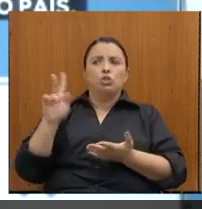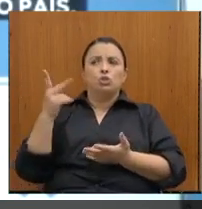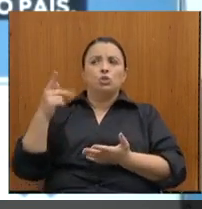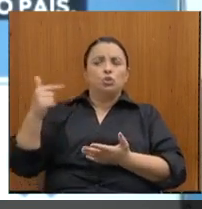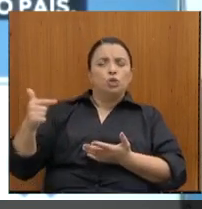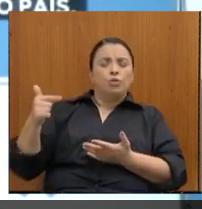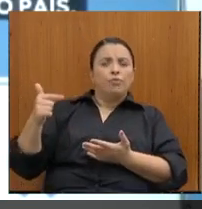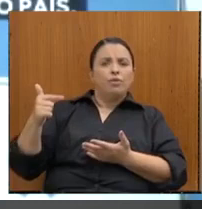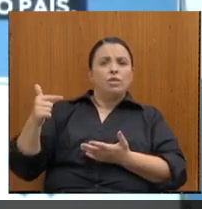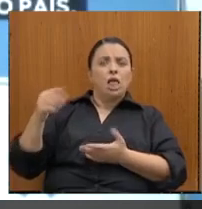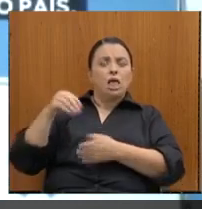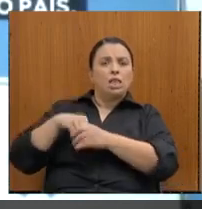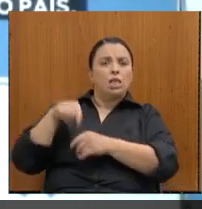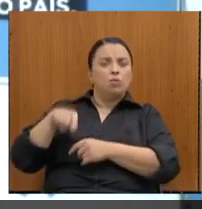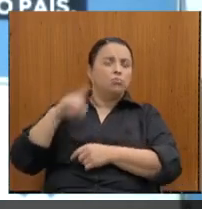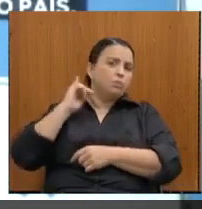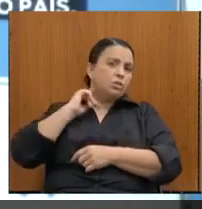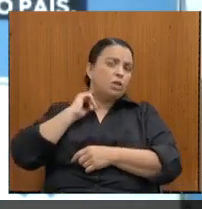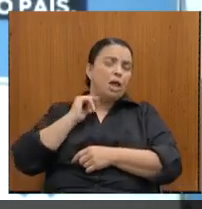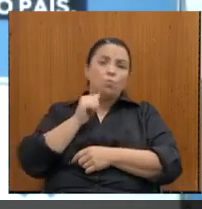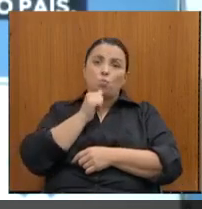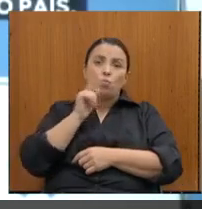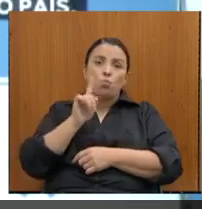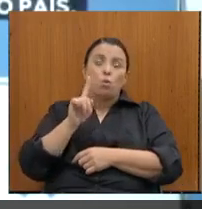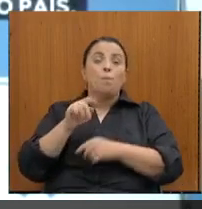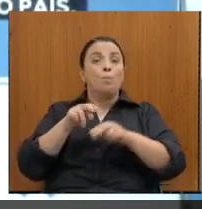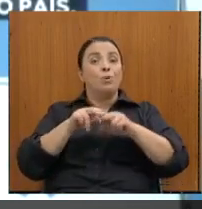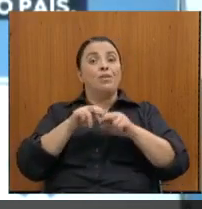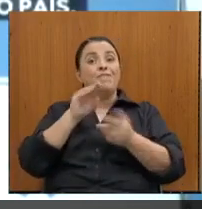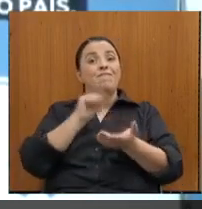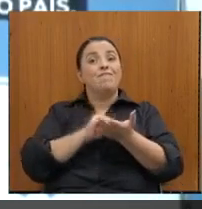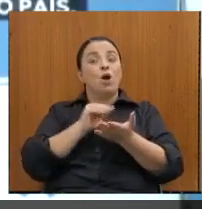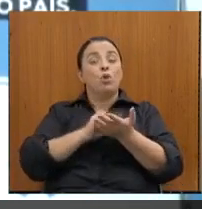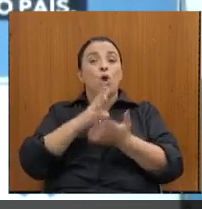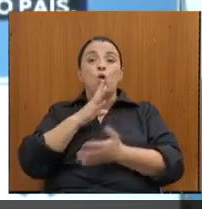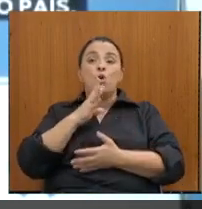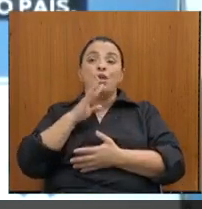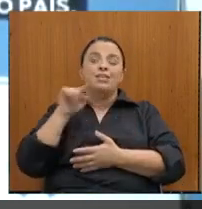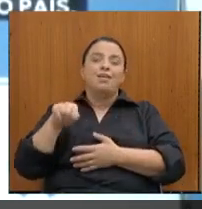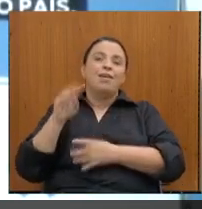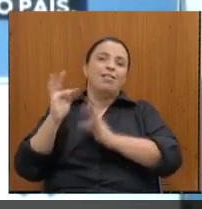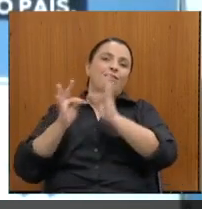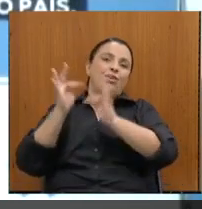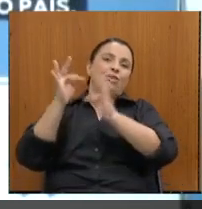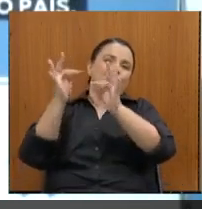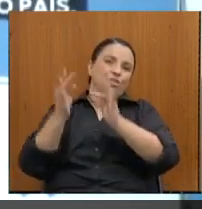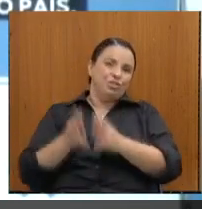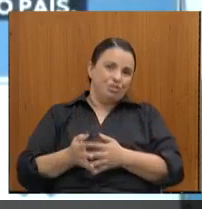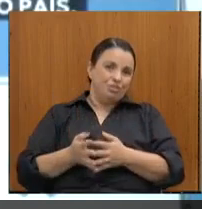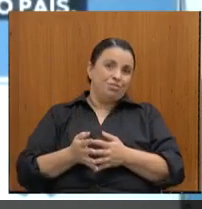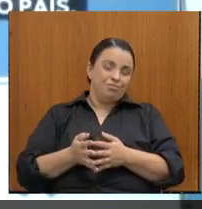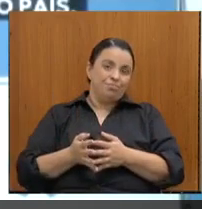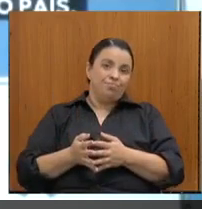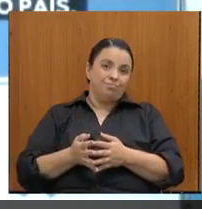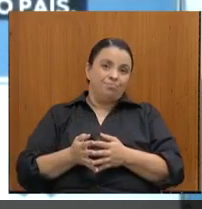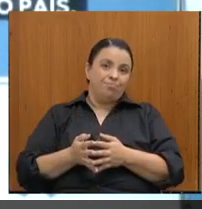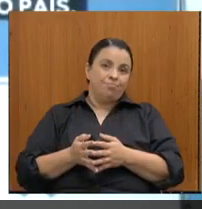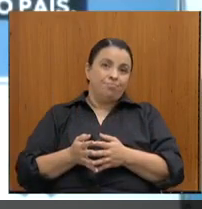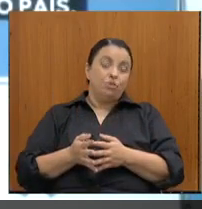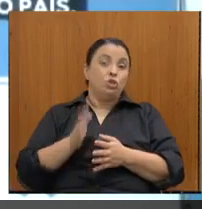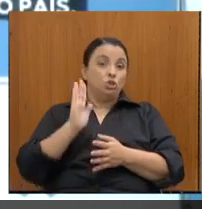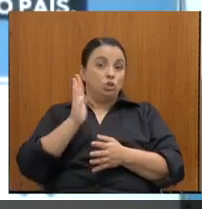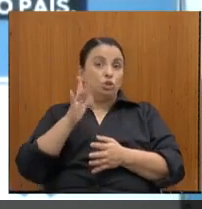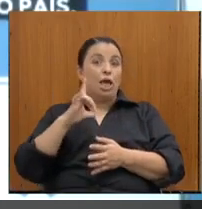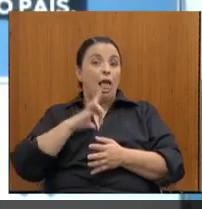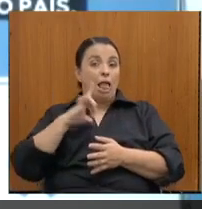é pelo desconhecimento das pessoas dessa tecnologia é porque já a viabilidade concreta e já